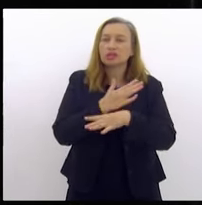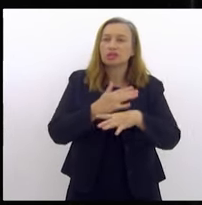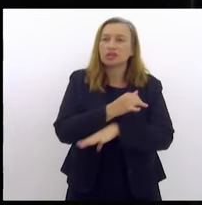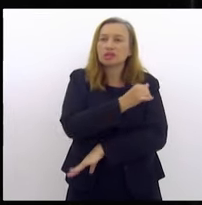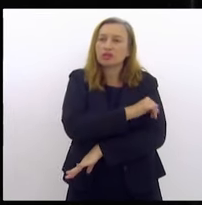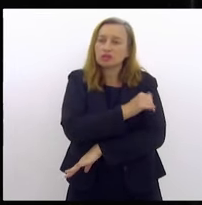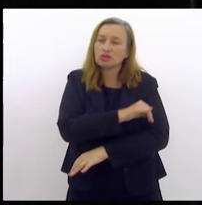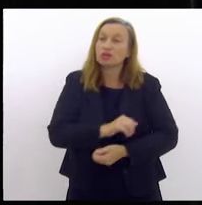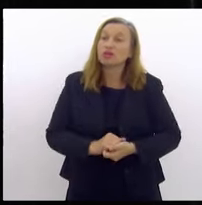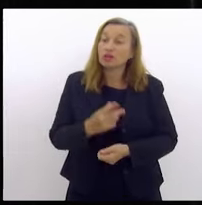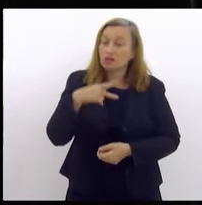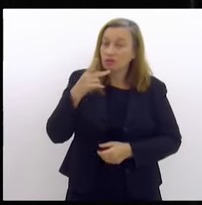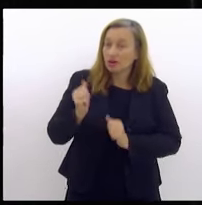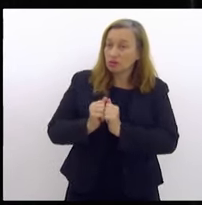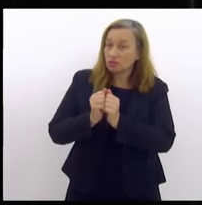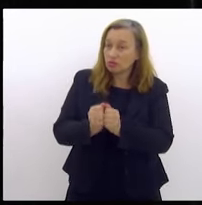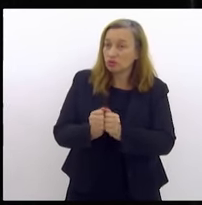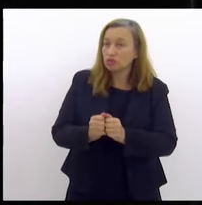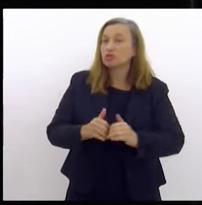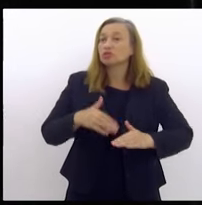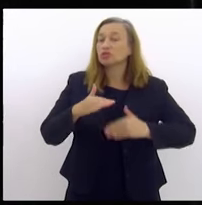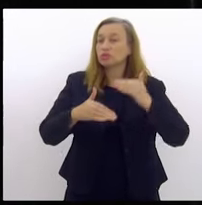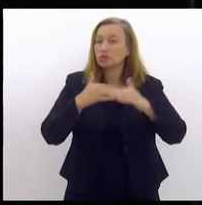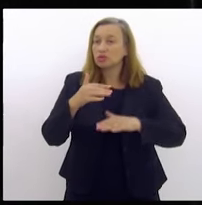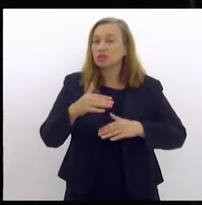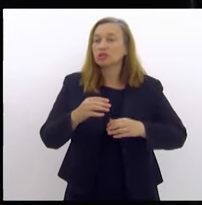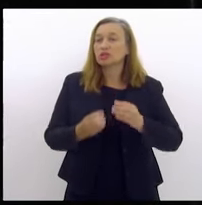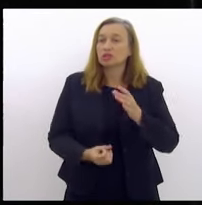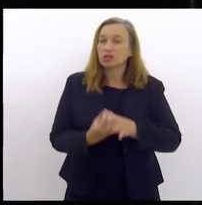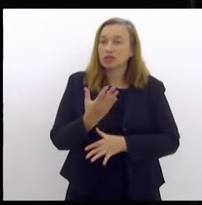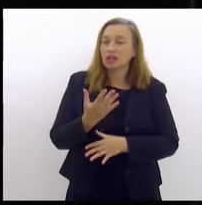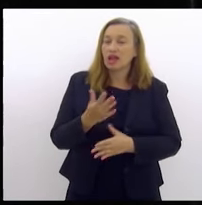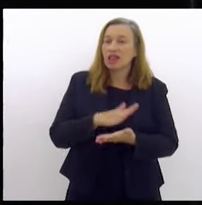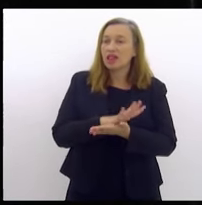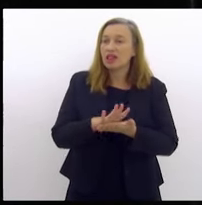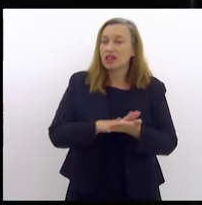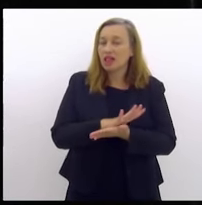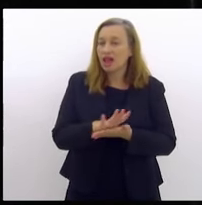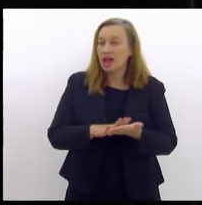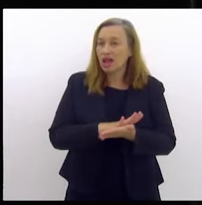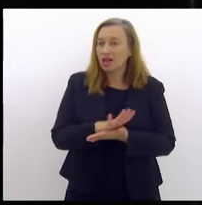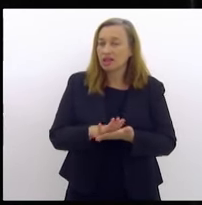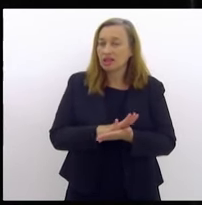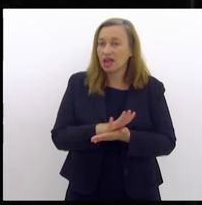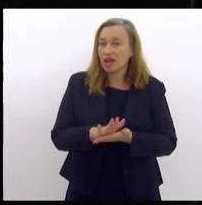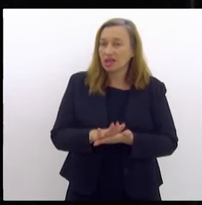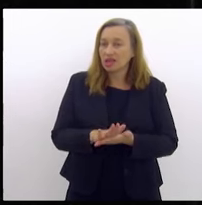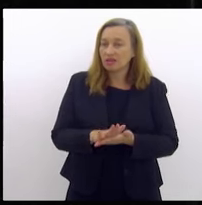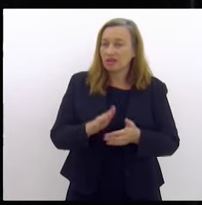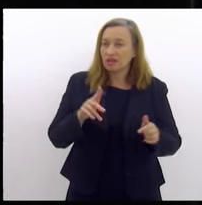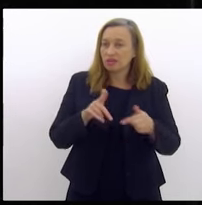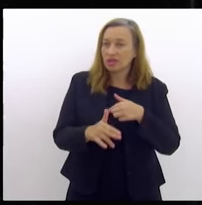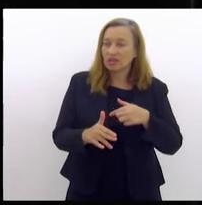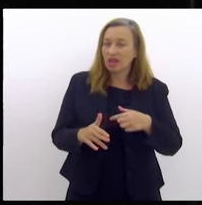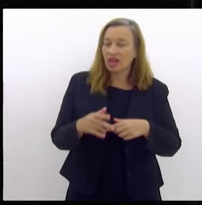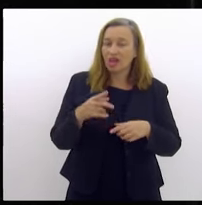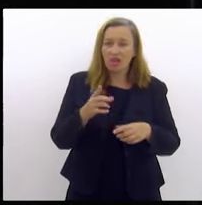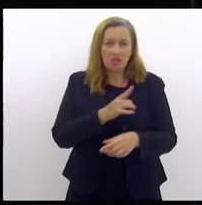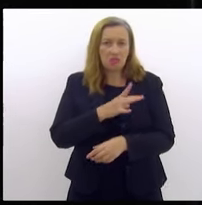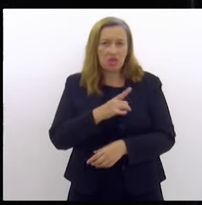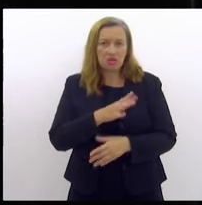e dizer que a gente está junto nesse processo de construção, que nada nos amedronta e não tem nenhum discurso